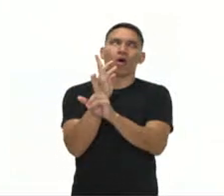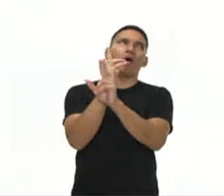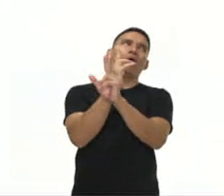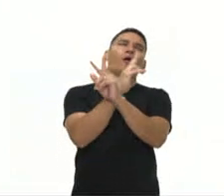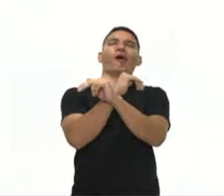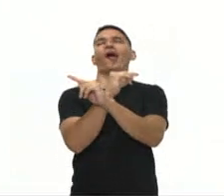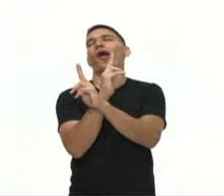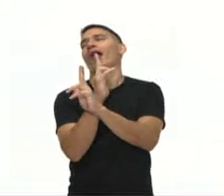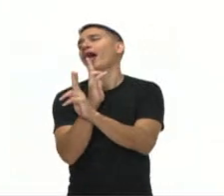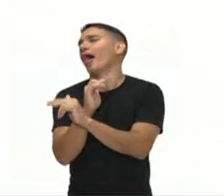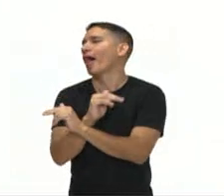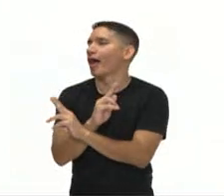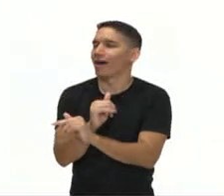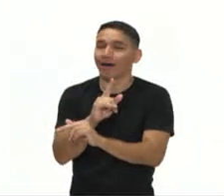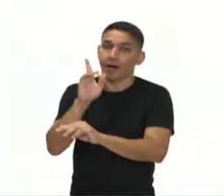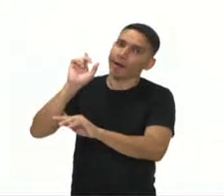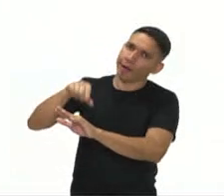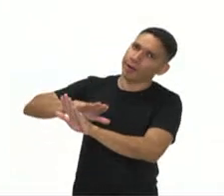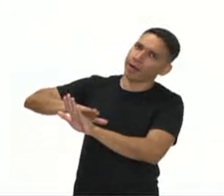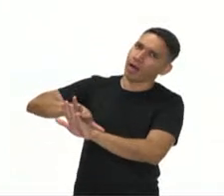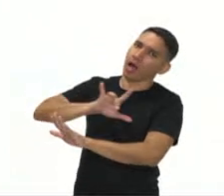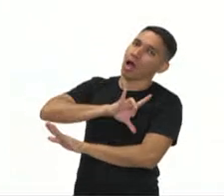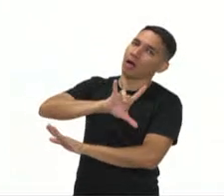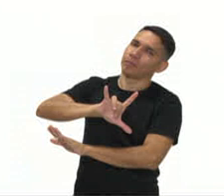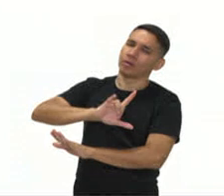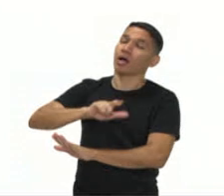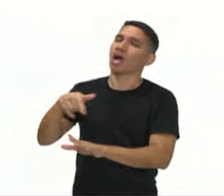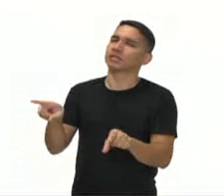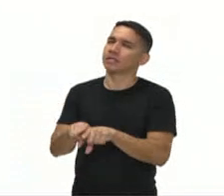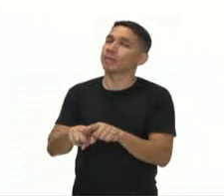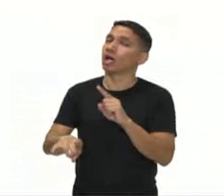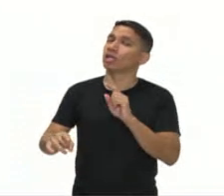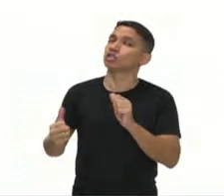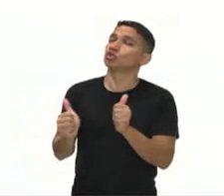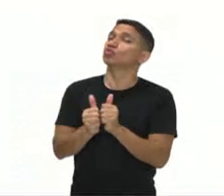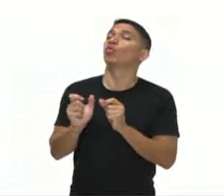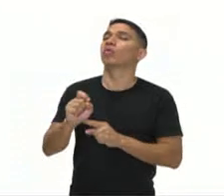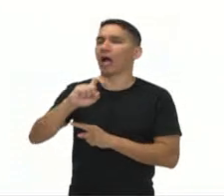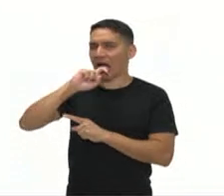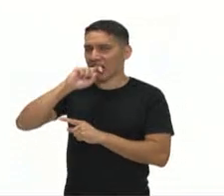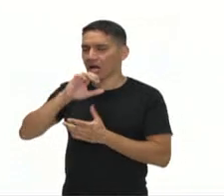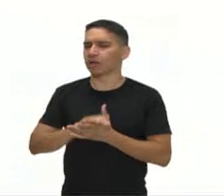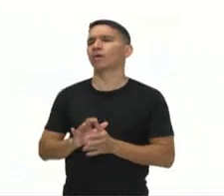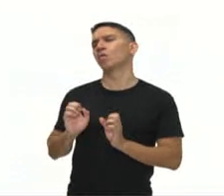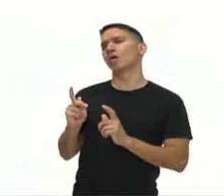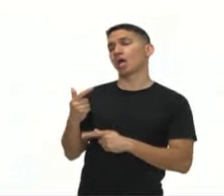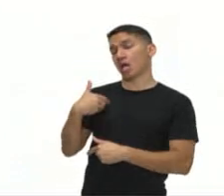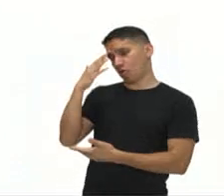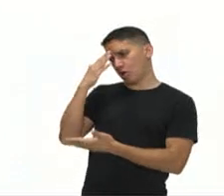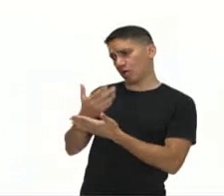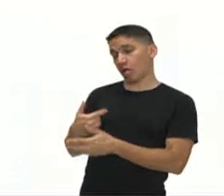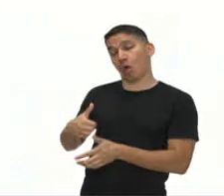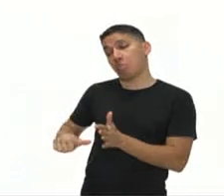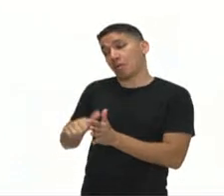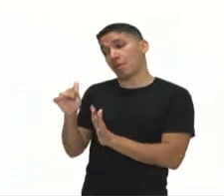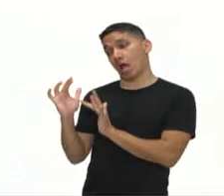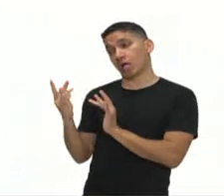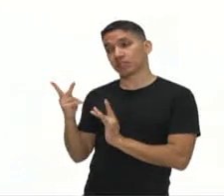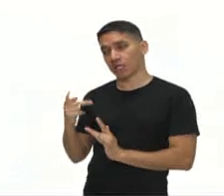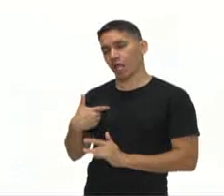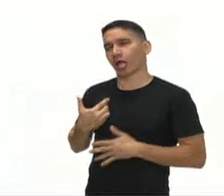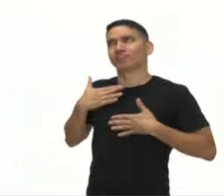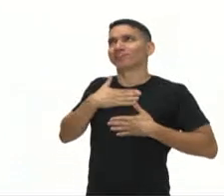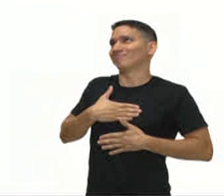amor. Amor com o que vem junto, ciúme. Está bem, acredito que sou a primeira namorada. Fico feliz com